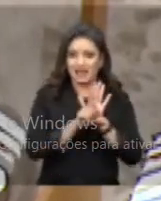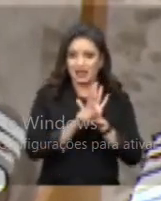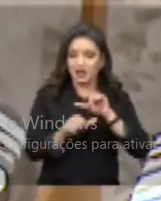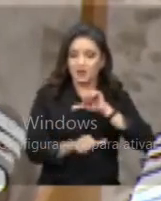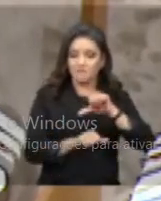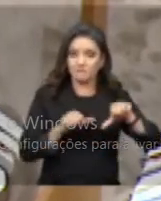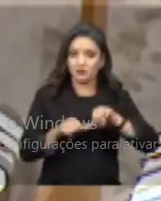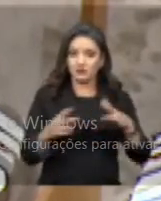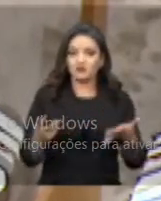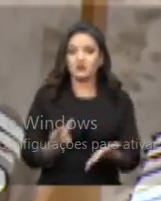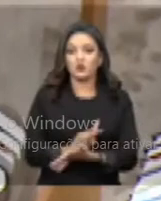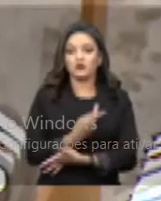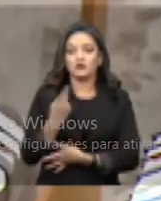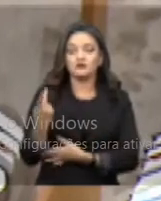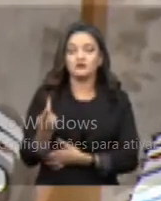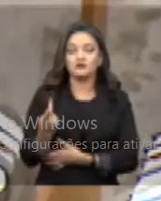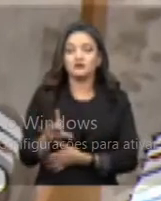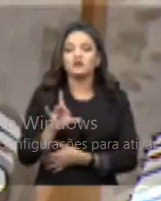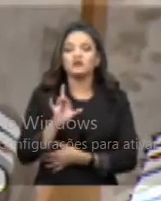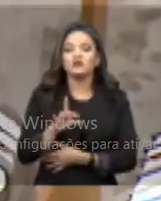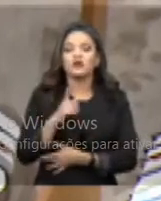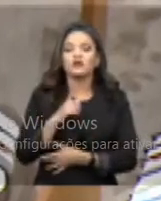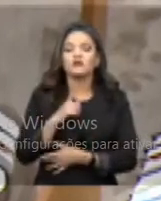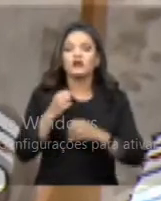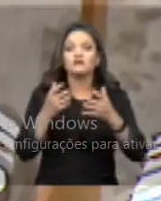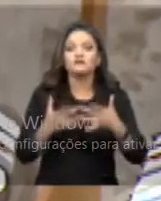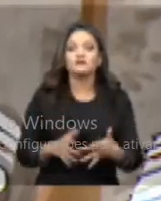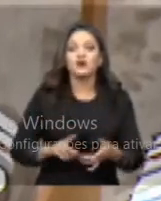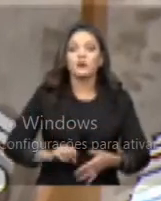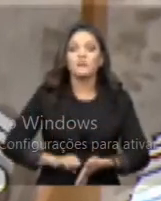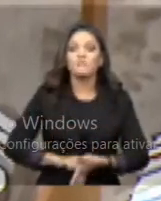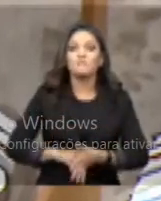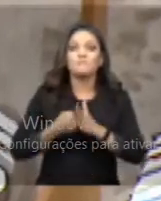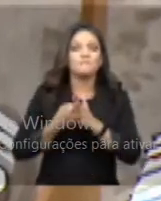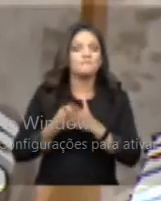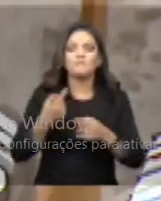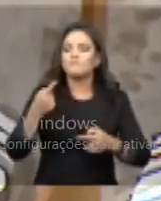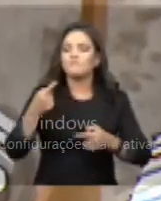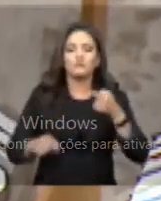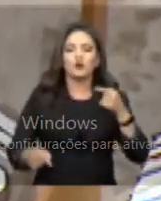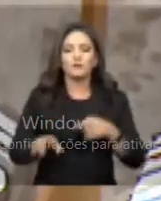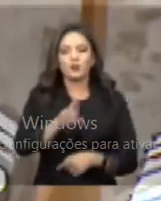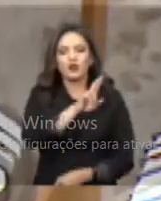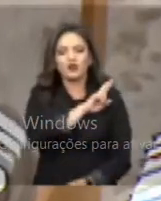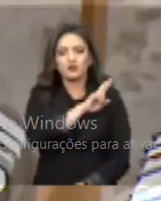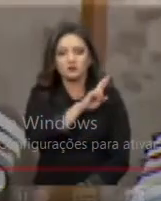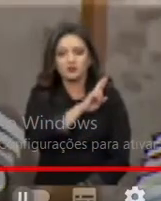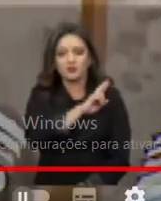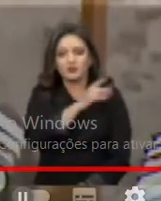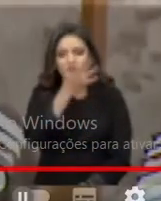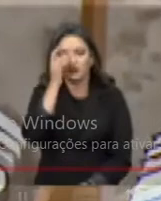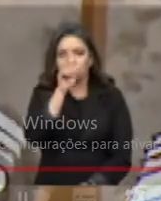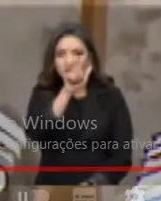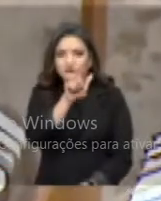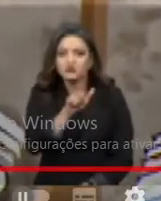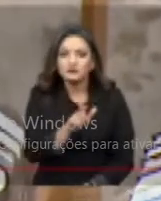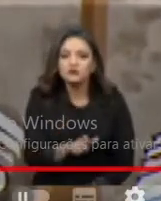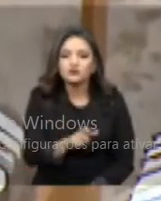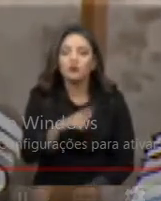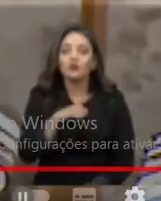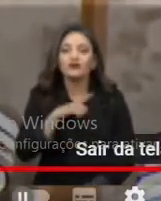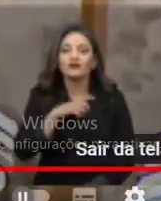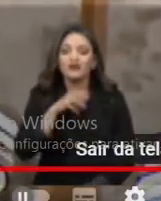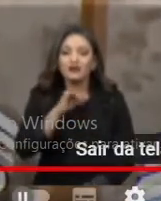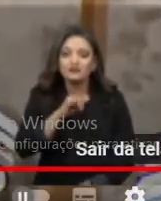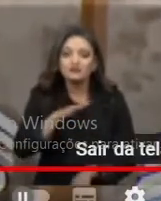Administrativa apenas explicitam a vedação à responsabilidade objetiva do agente, que